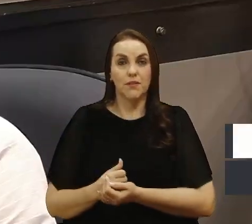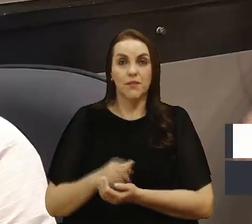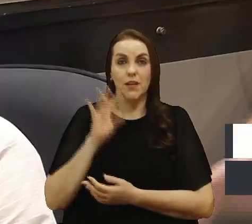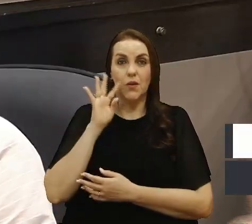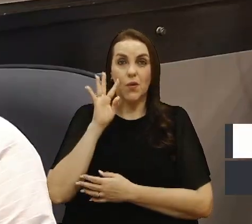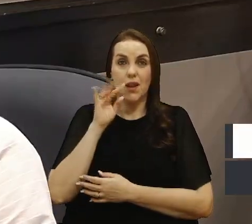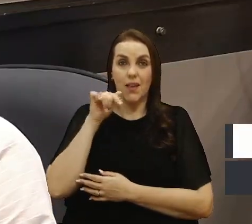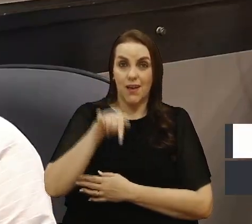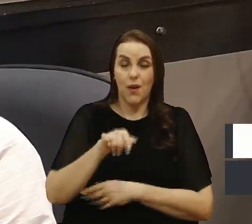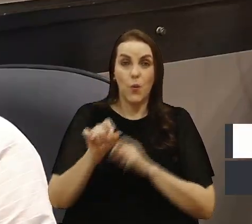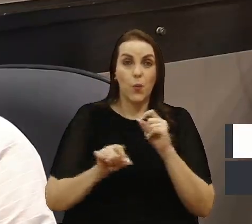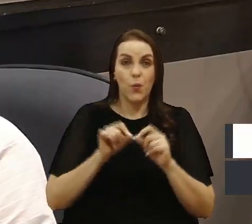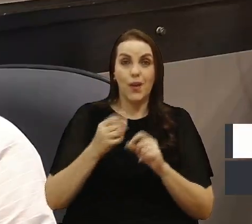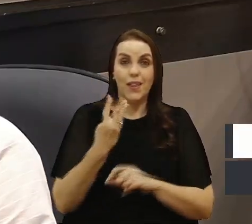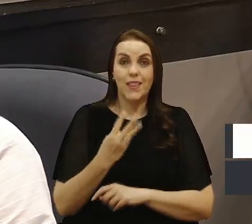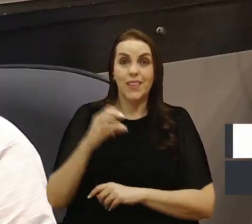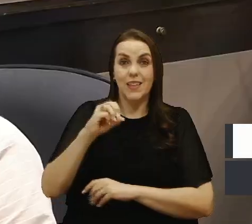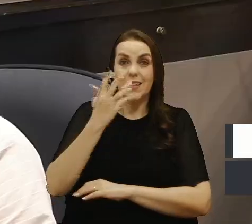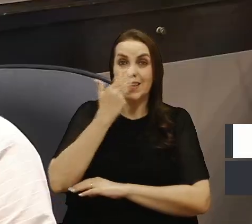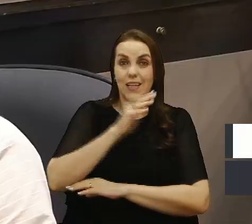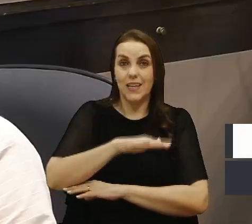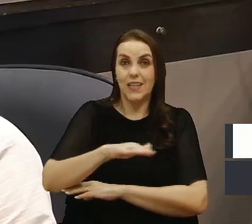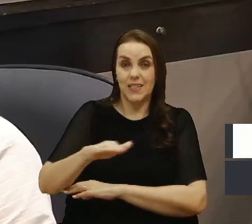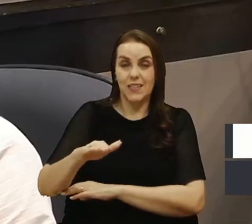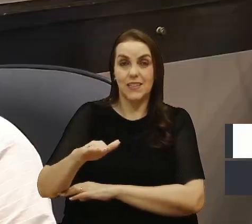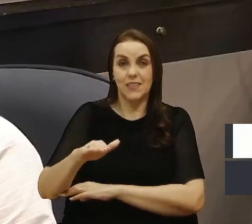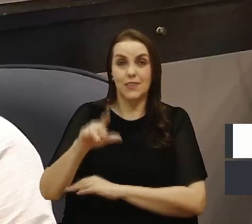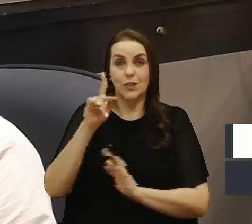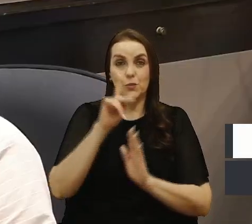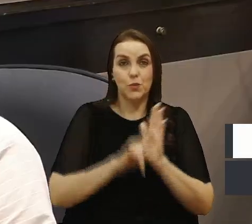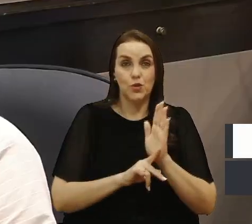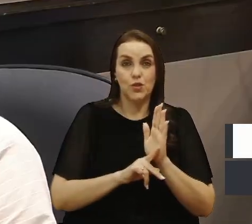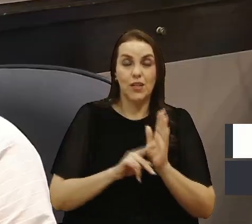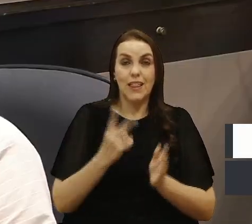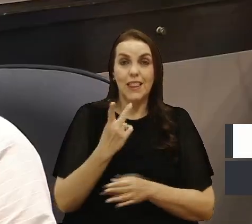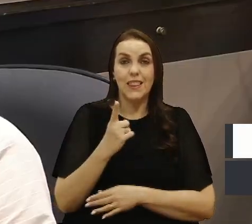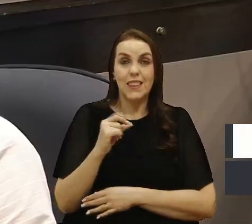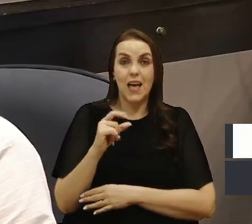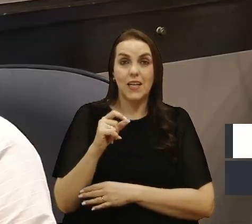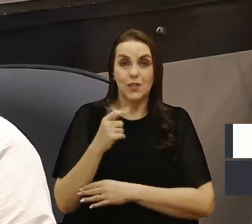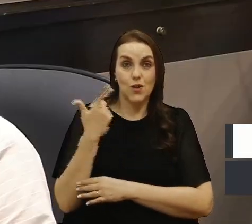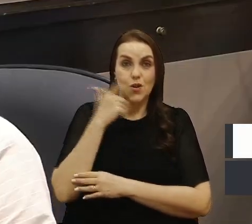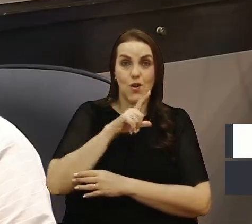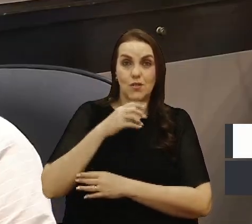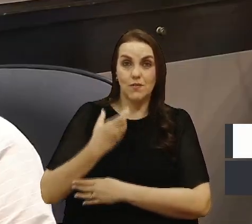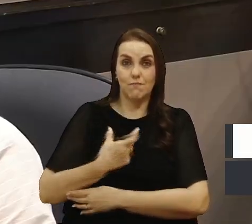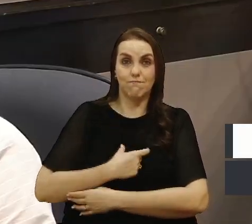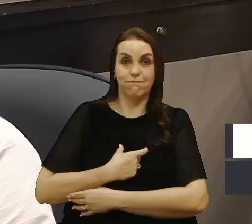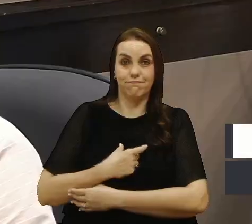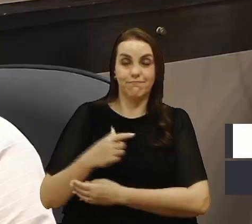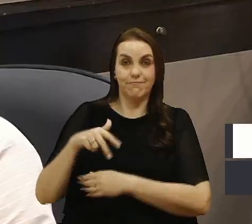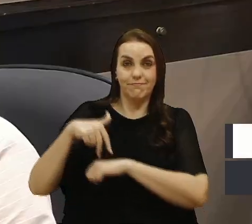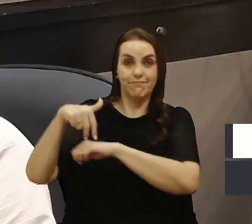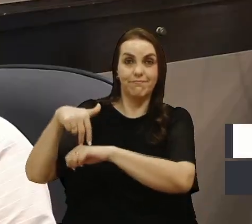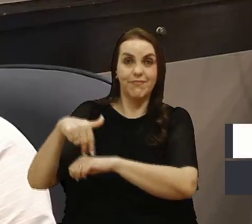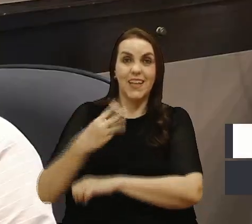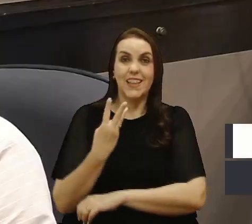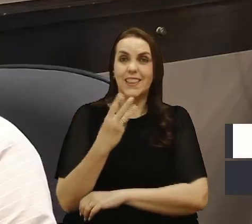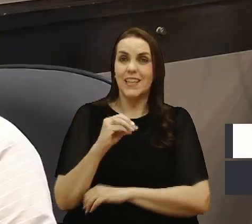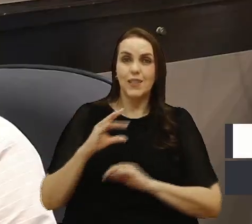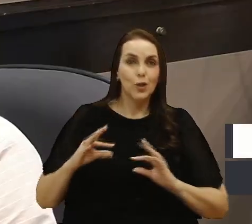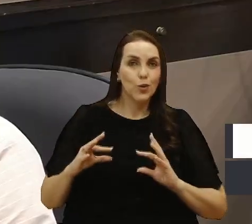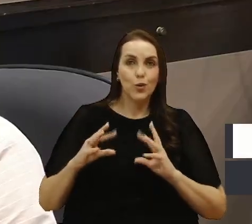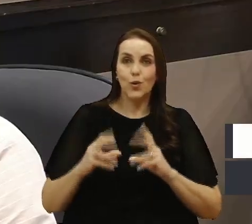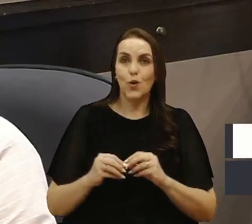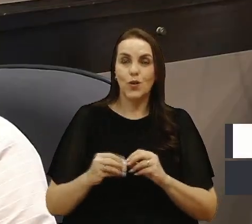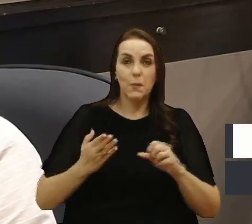que as 30 crianças do projeto, 10 pegaram um pódio, das 10 que foram, 9 pegaram um pódio, mas as 30, todas elas